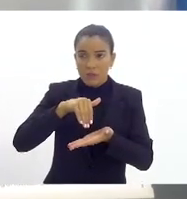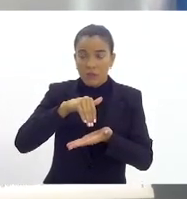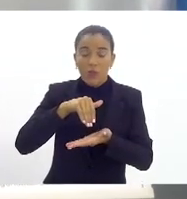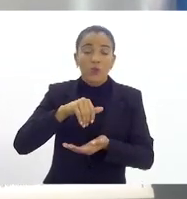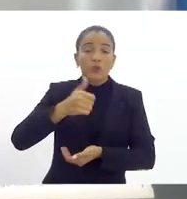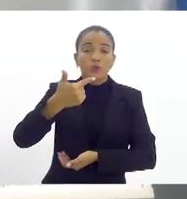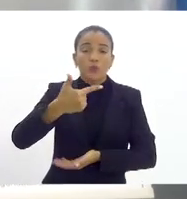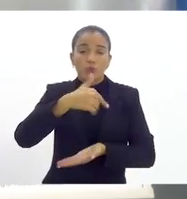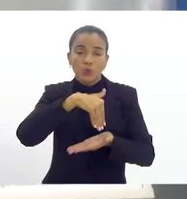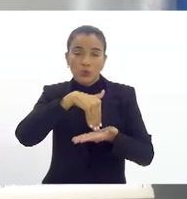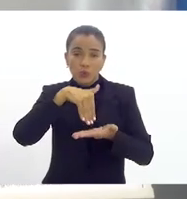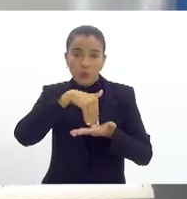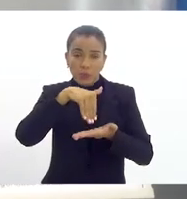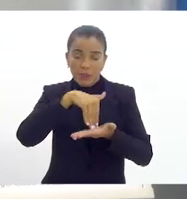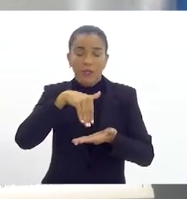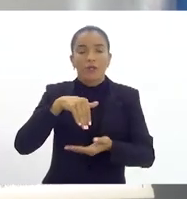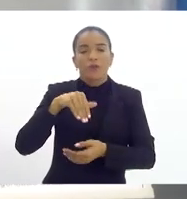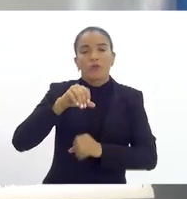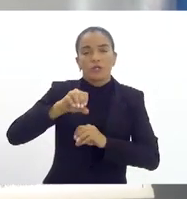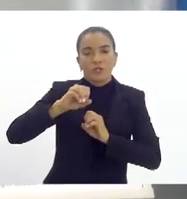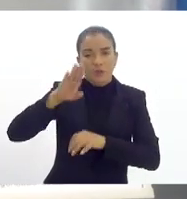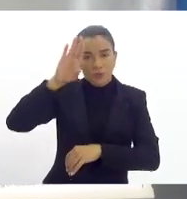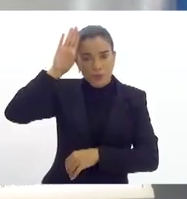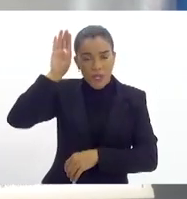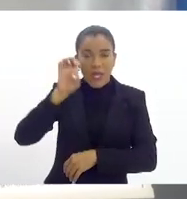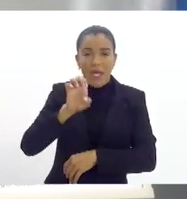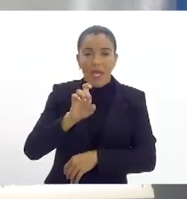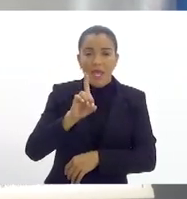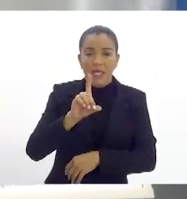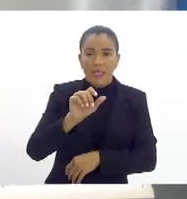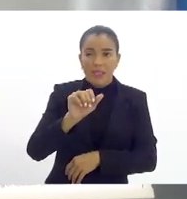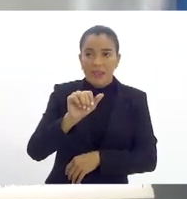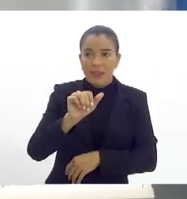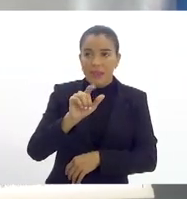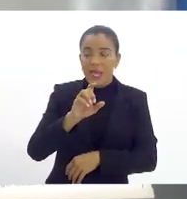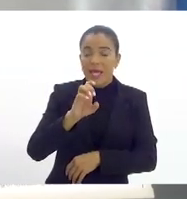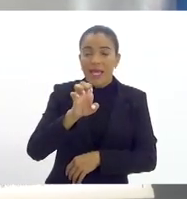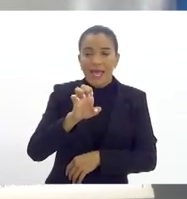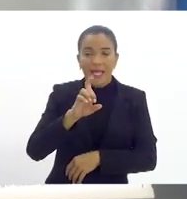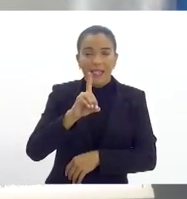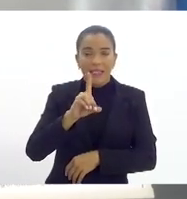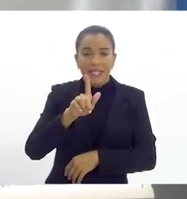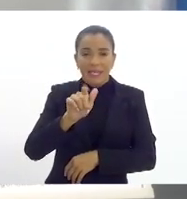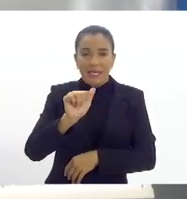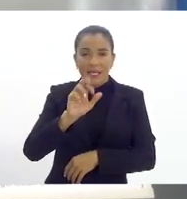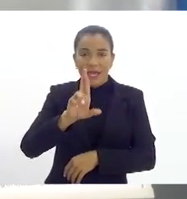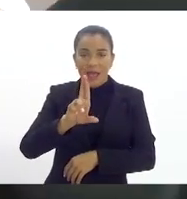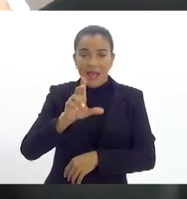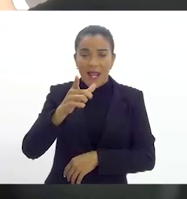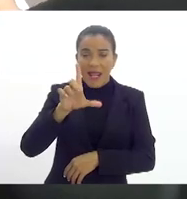subsecretário perdão de ensino superior Professor Edgar Leite que está remotamente